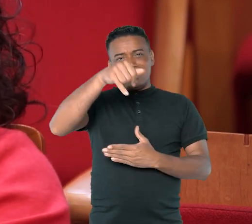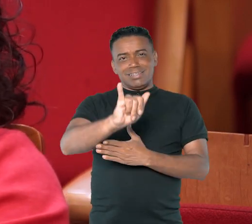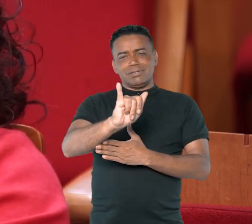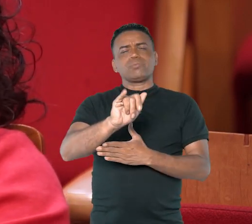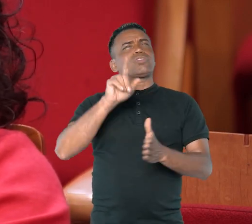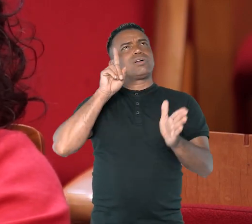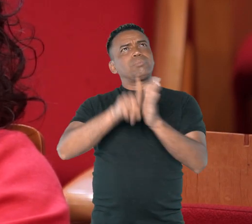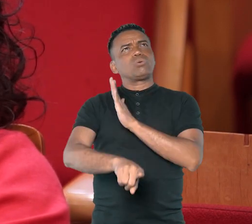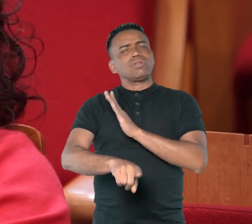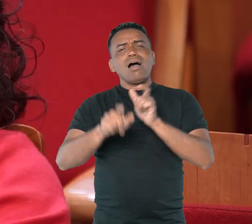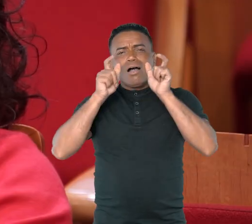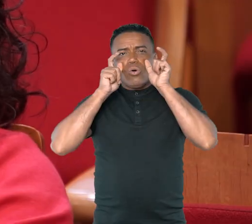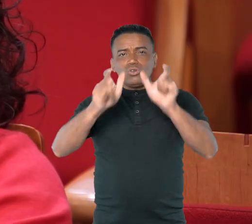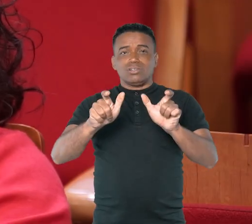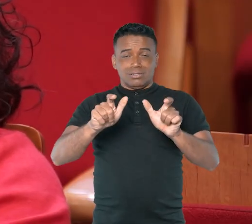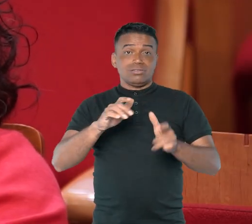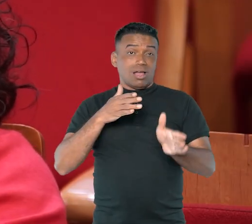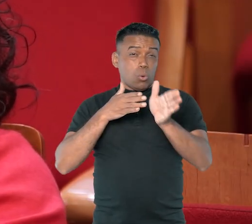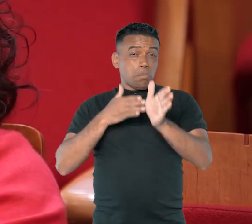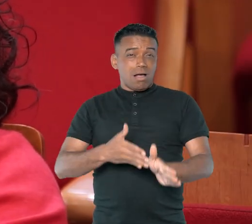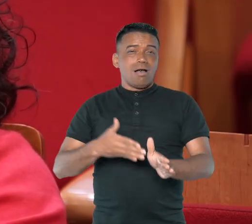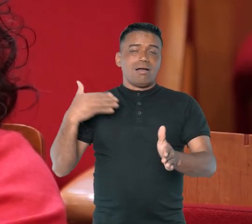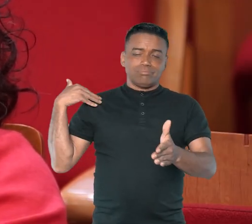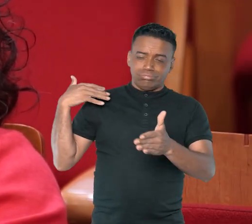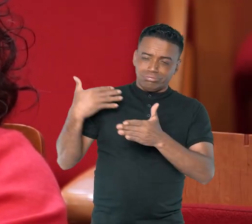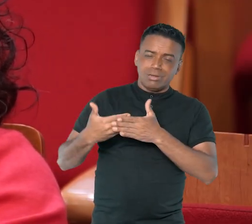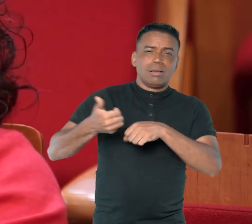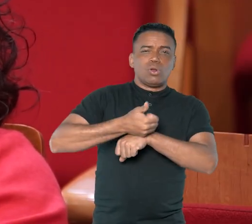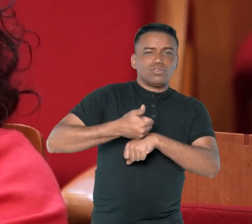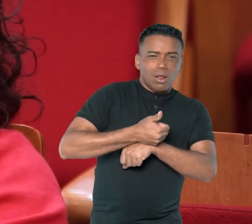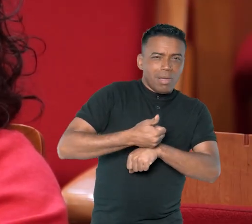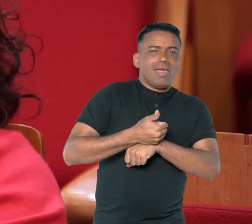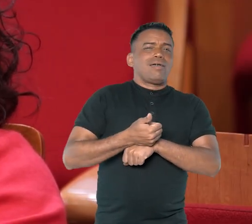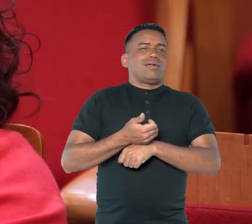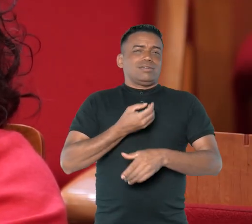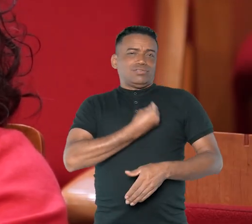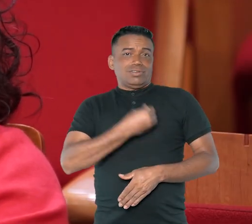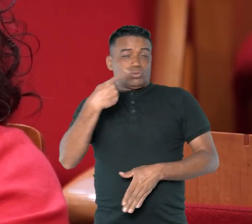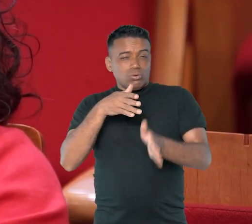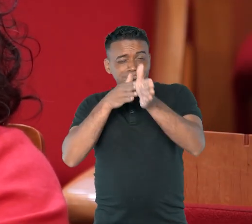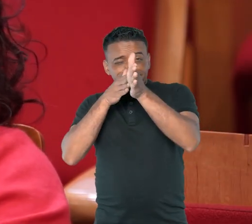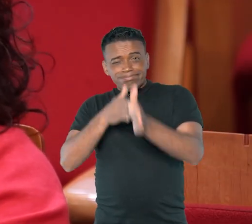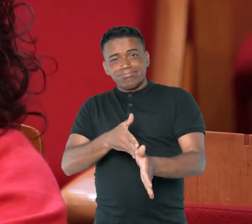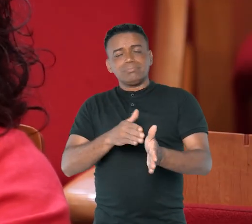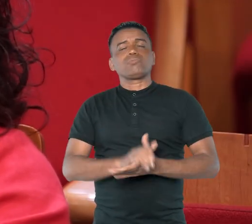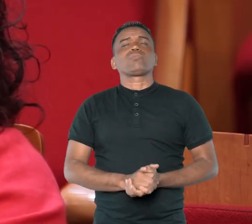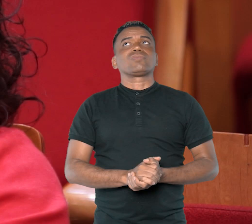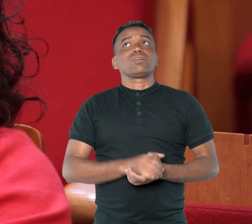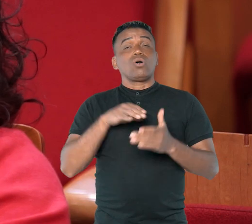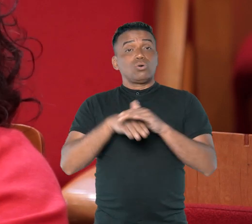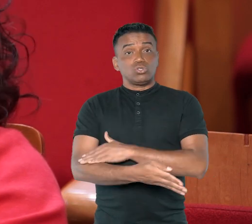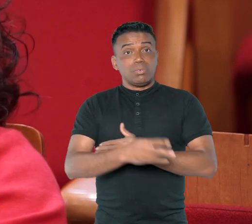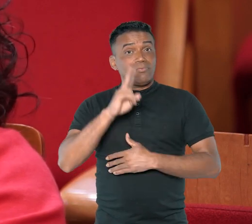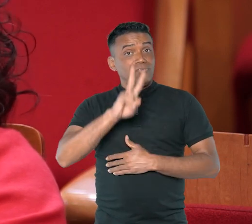uma pergunta de curiosidade, enquanto alguém que acompanha a trajetória da Dani profissional bem de perto, assim, e nos acostumamos